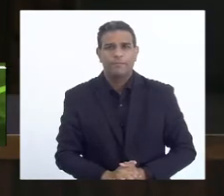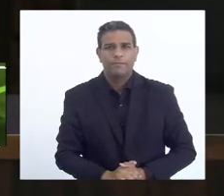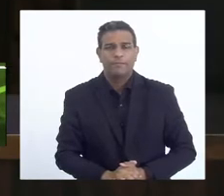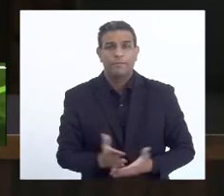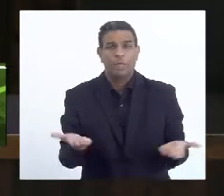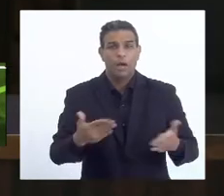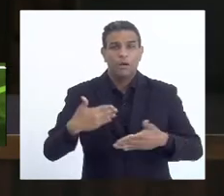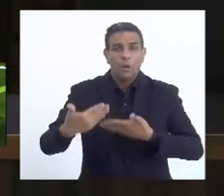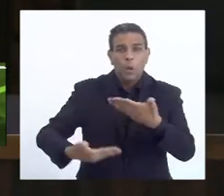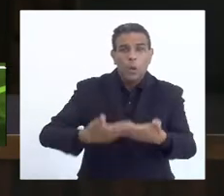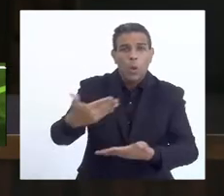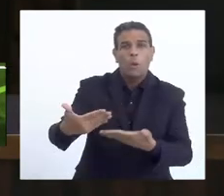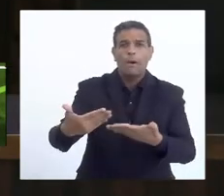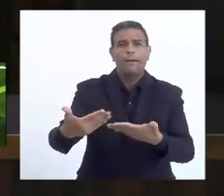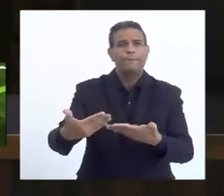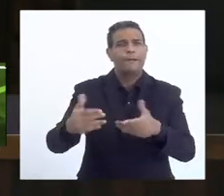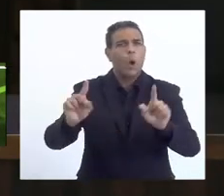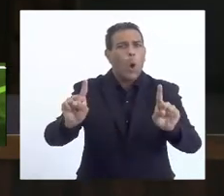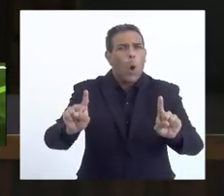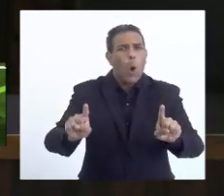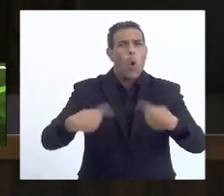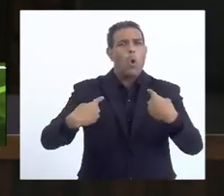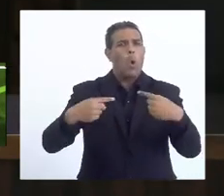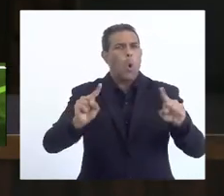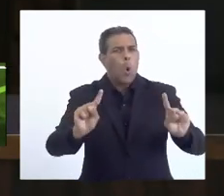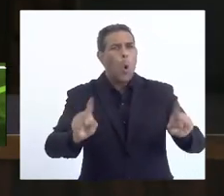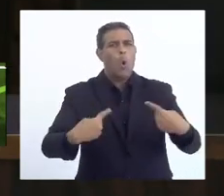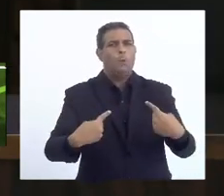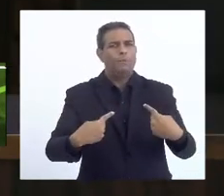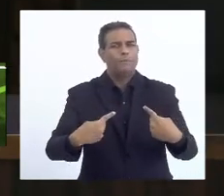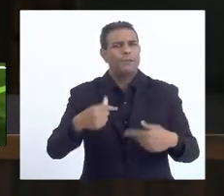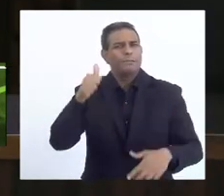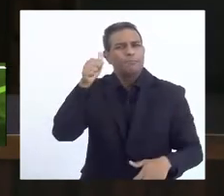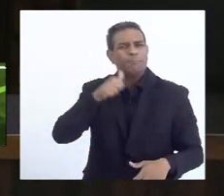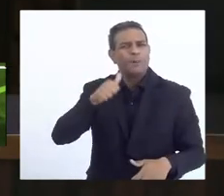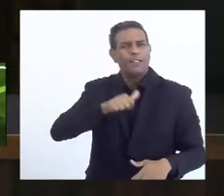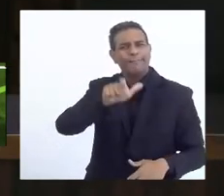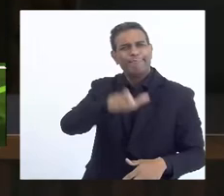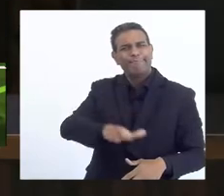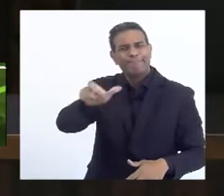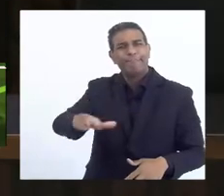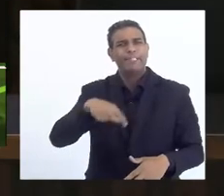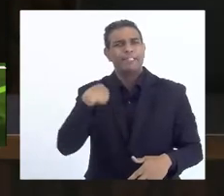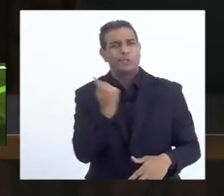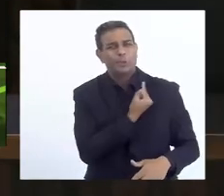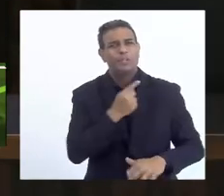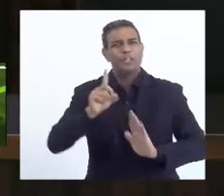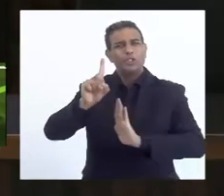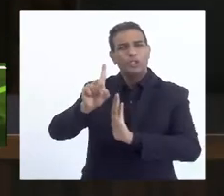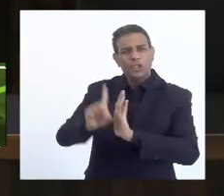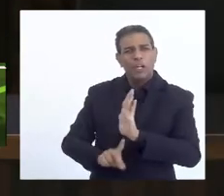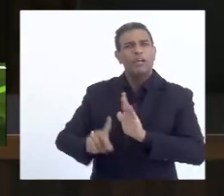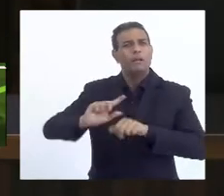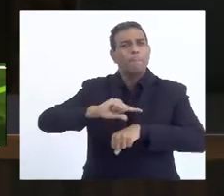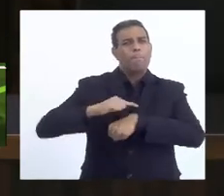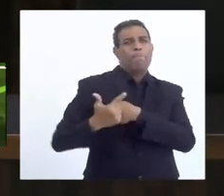esse processo de ataque. Ataque às mulheres, ataque ao nosso